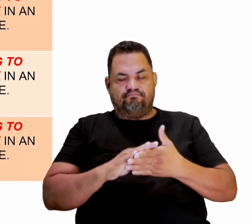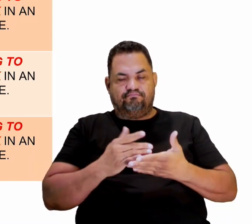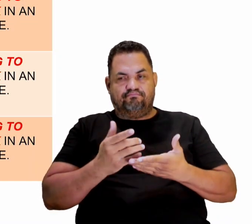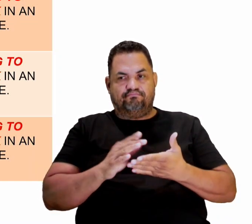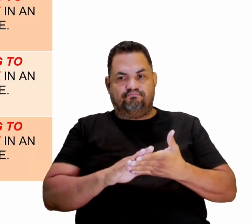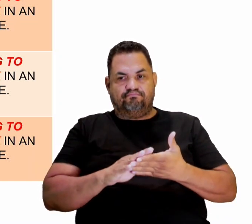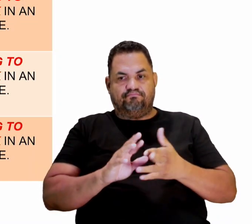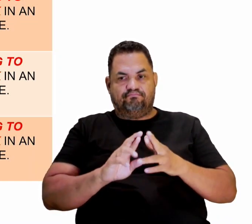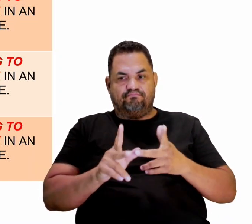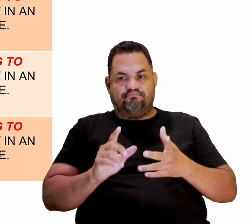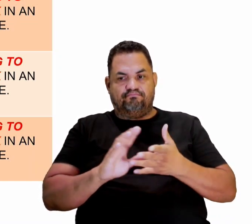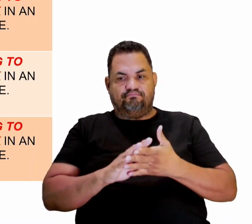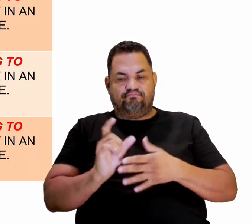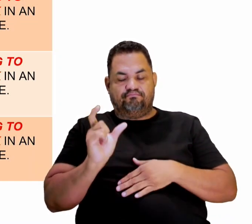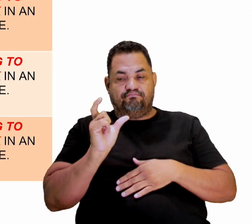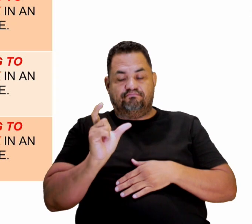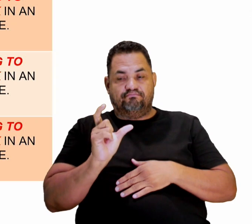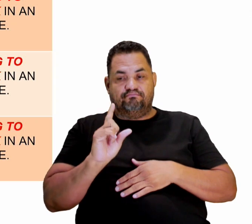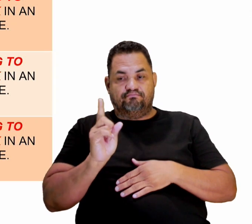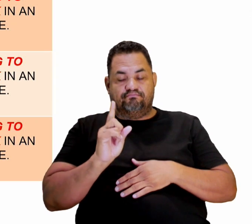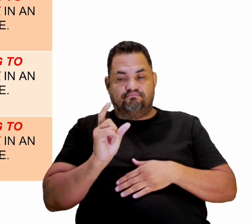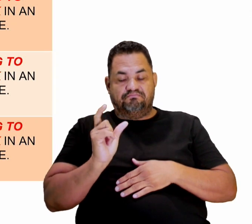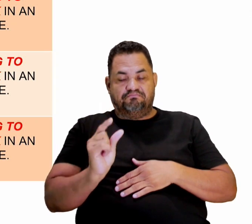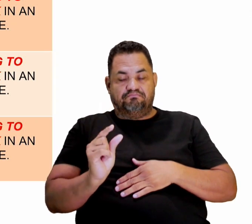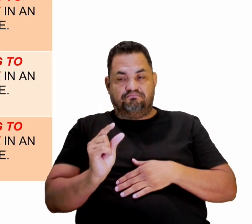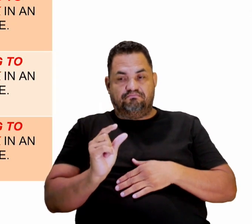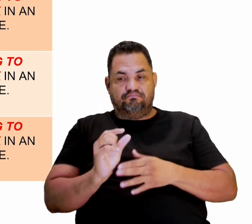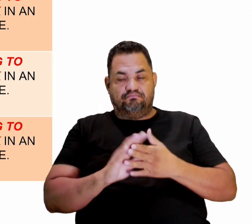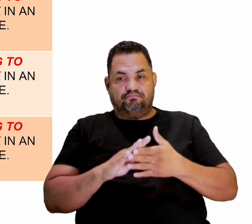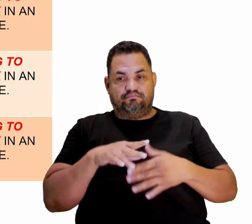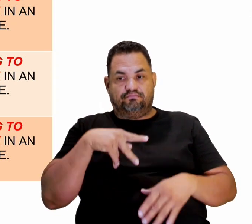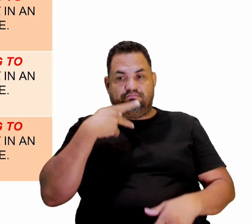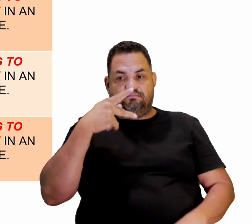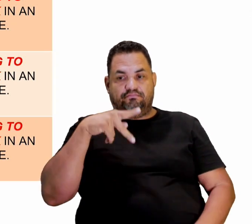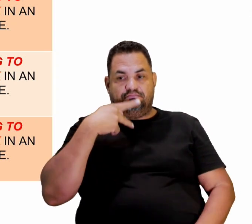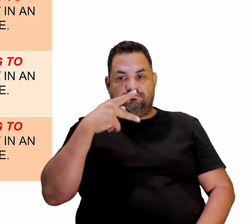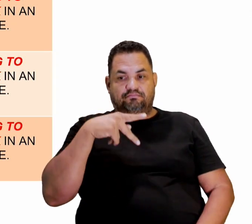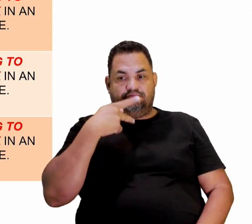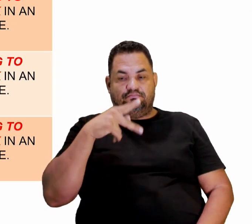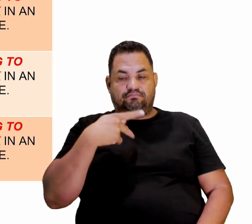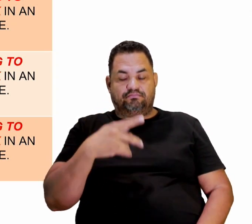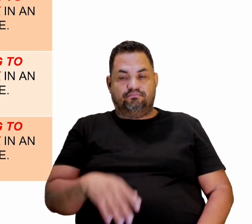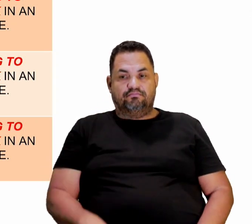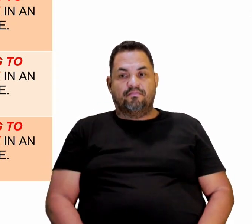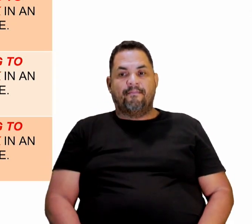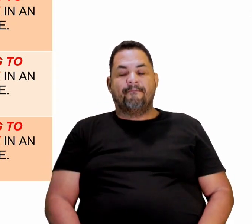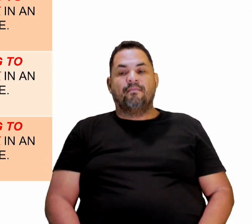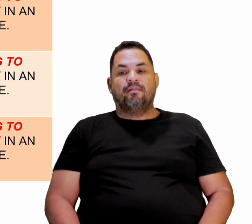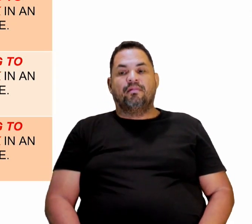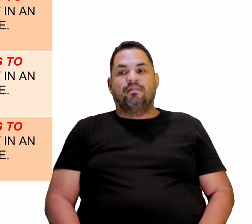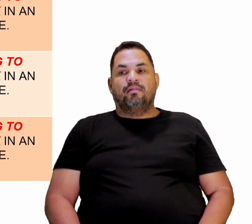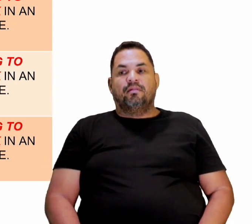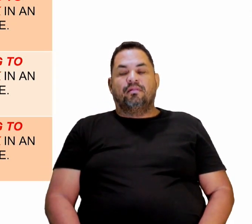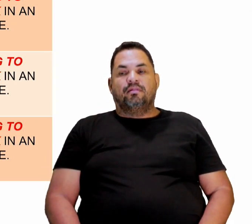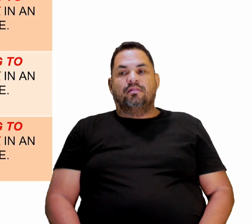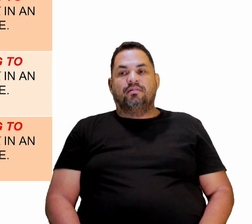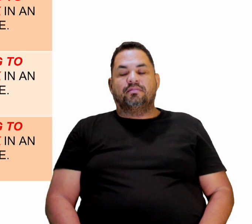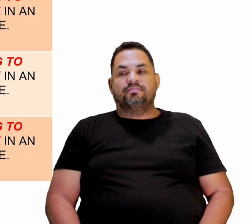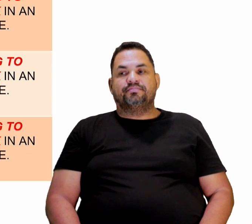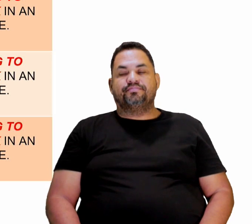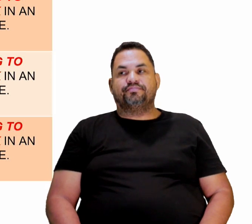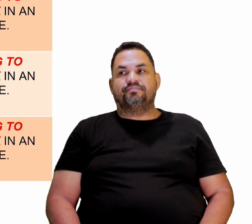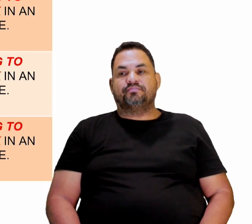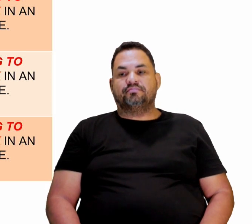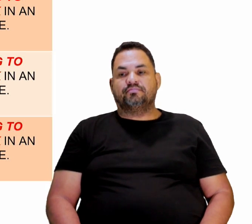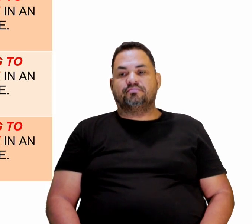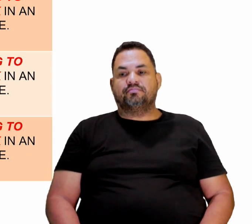ser contraído então aqui nós estamos falando desse verbo to be aqui nós estamos falando deste e aqui nós estamos falando deste que é usado com a terceira pessoa